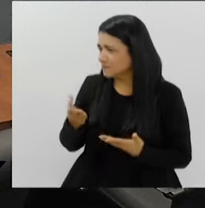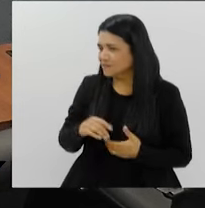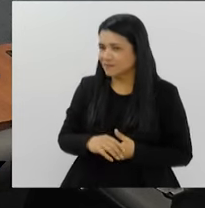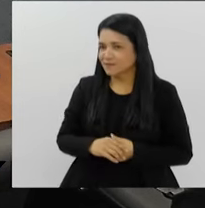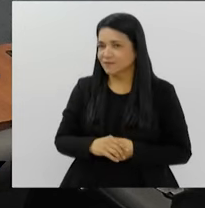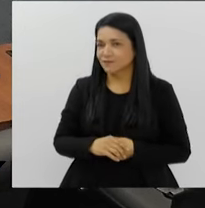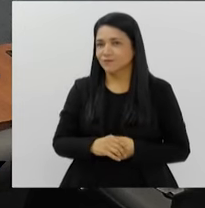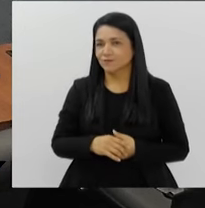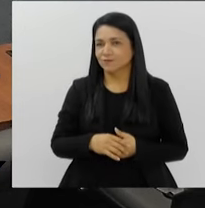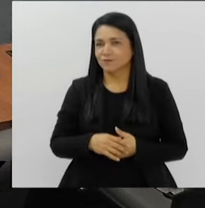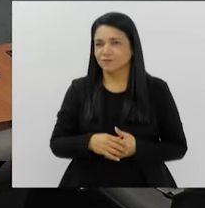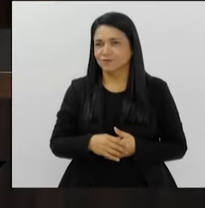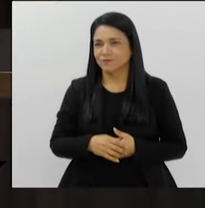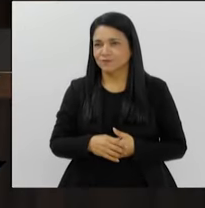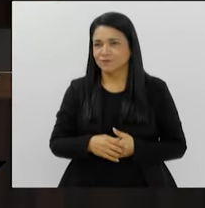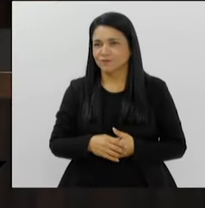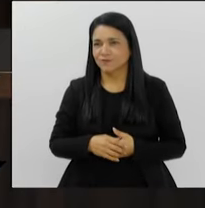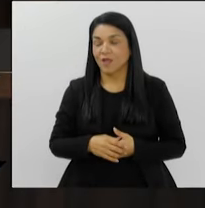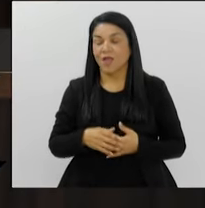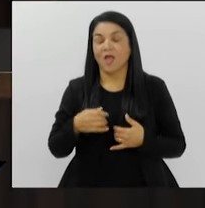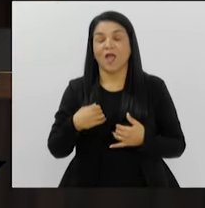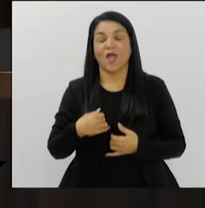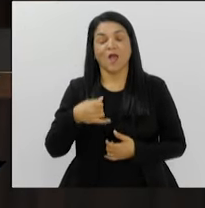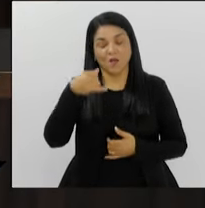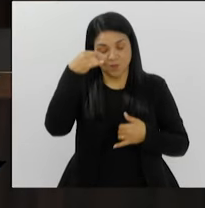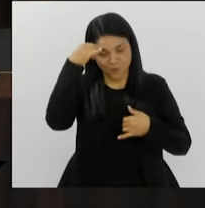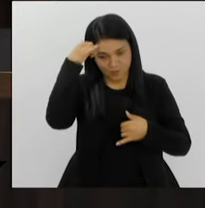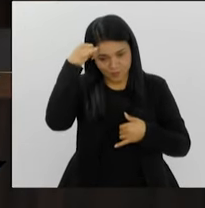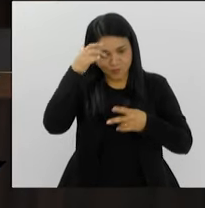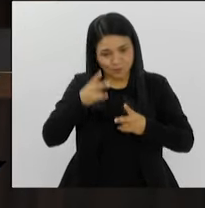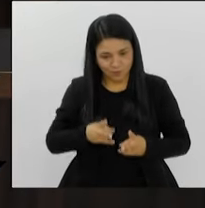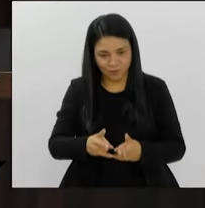Os boizinhos precisam continuar bebendo água, lógico.